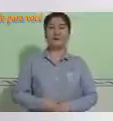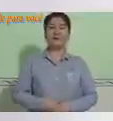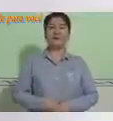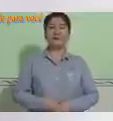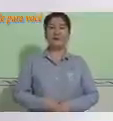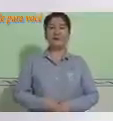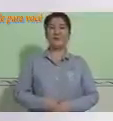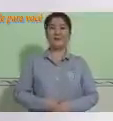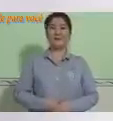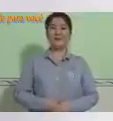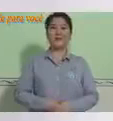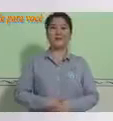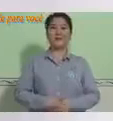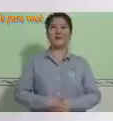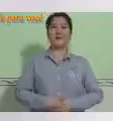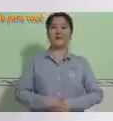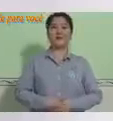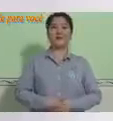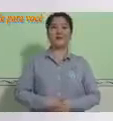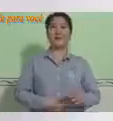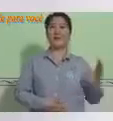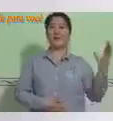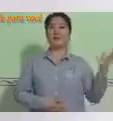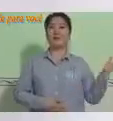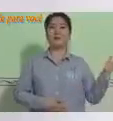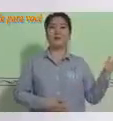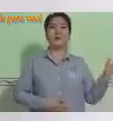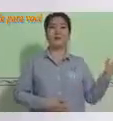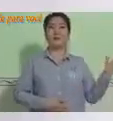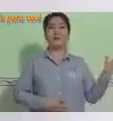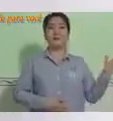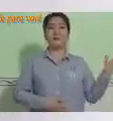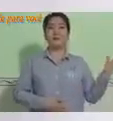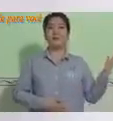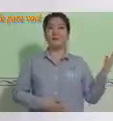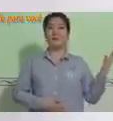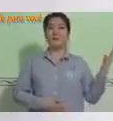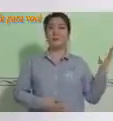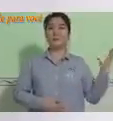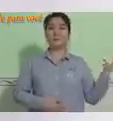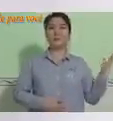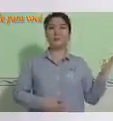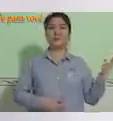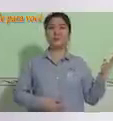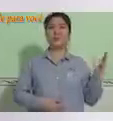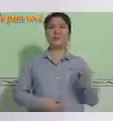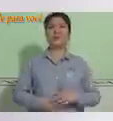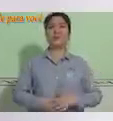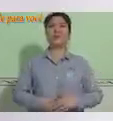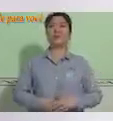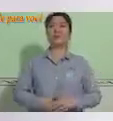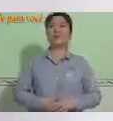SPSSOASQUESOFRAMCOME, ansiedade ou depressão, tem uma probabilidade maior de permanecer com fadiga crônica por mais tempo.